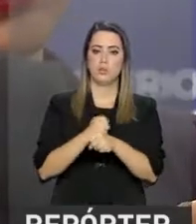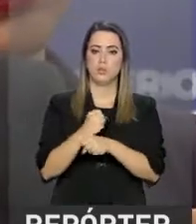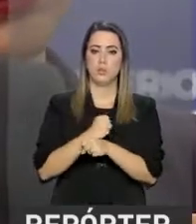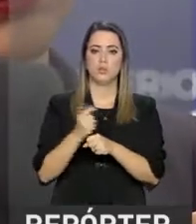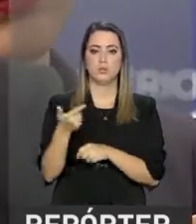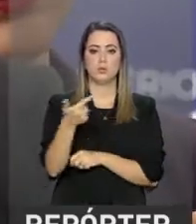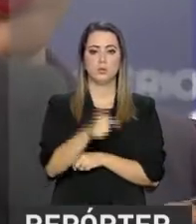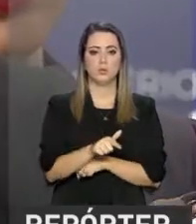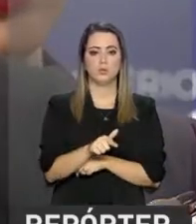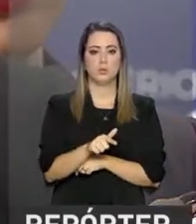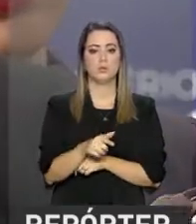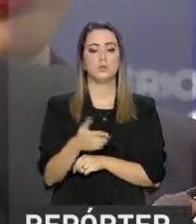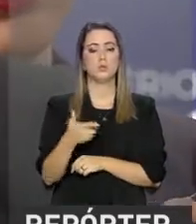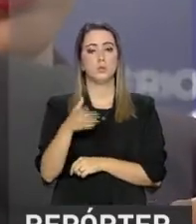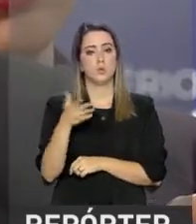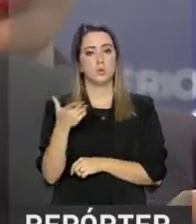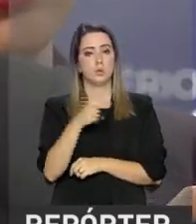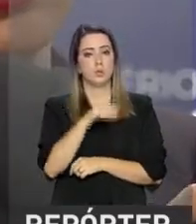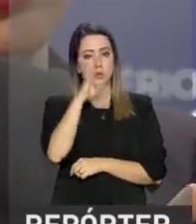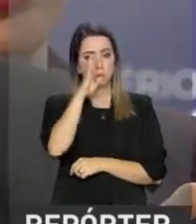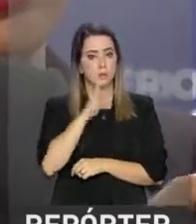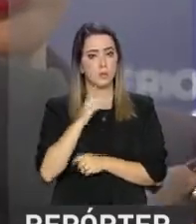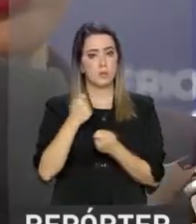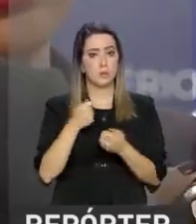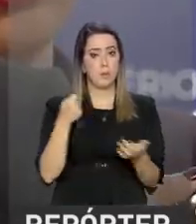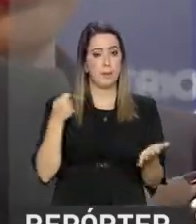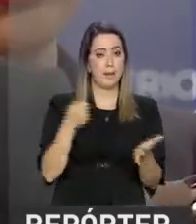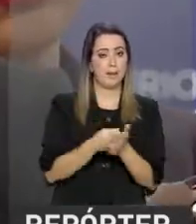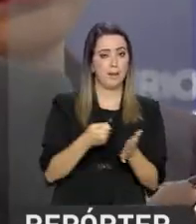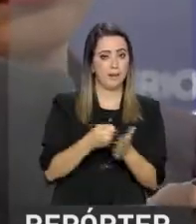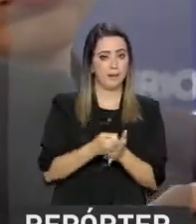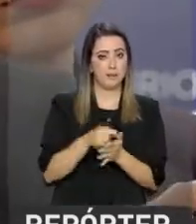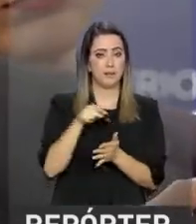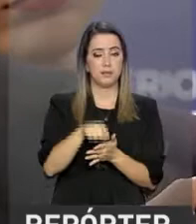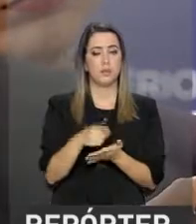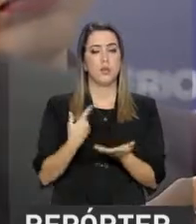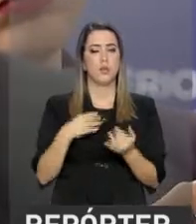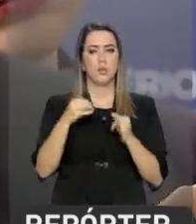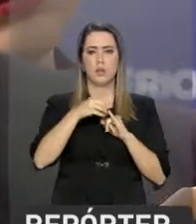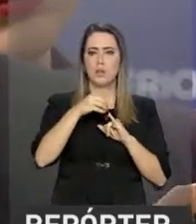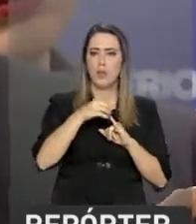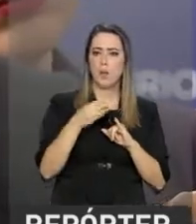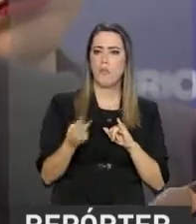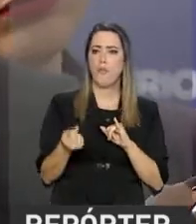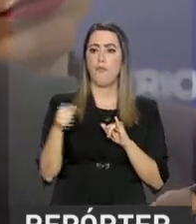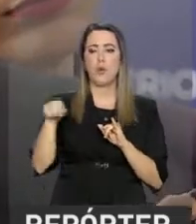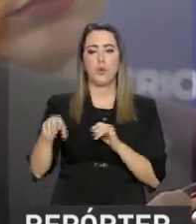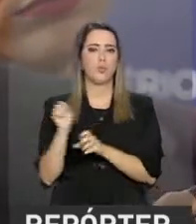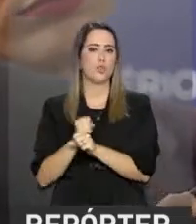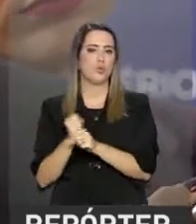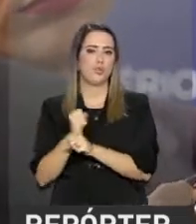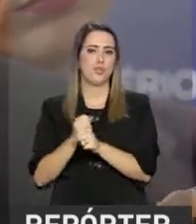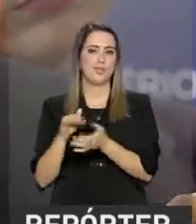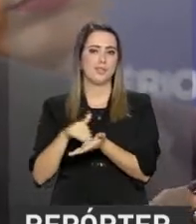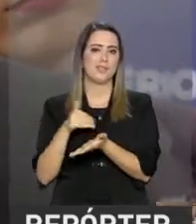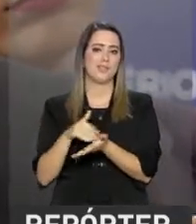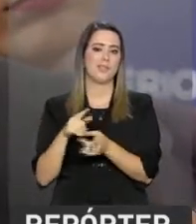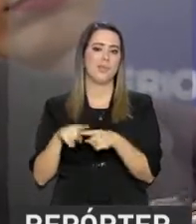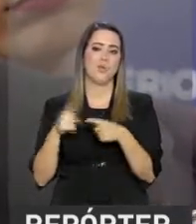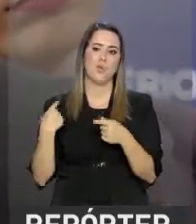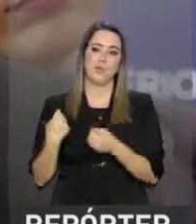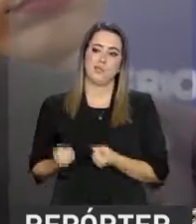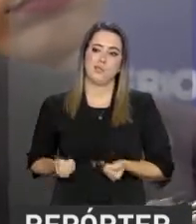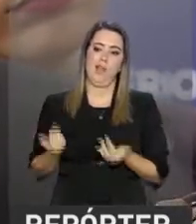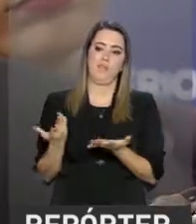para obtendo a gratuidade ele deverá ressarcir o inep dos cursos deste ano onde ele se inscreveu nós